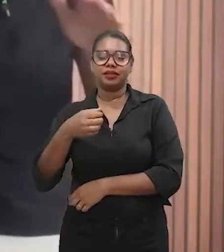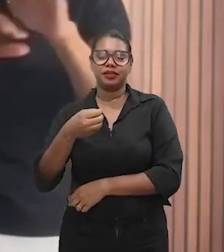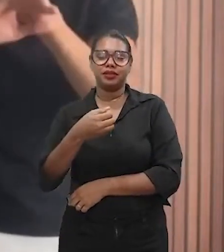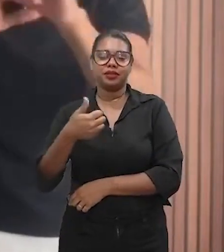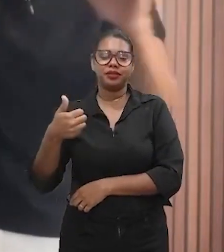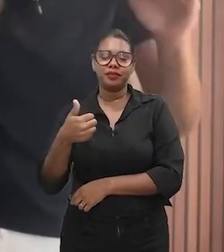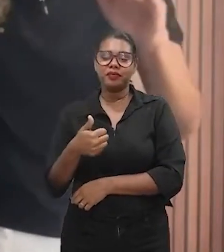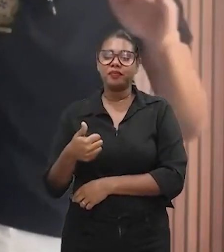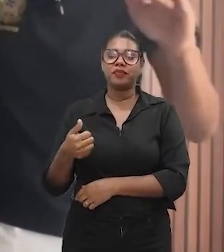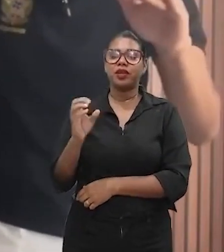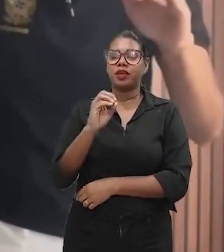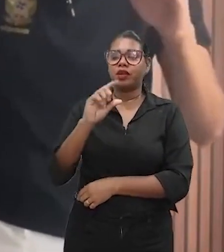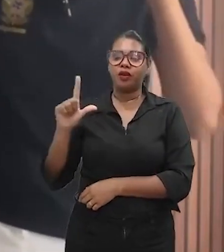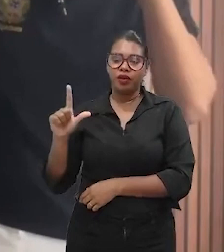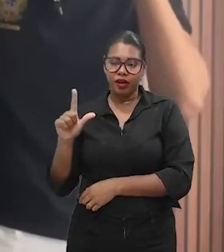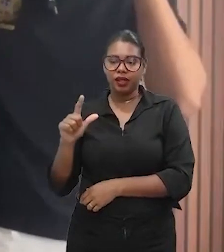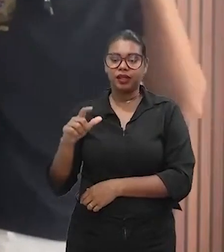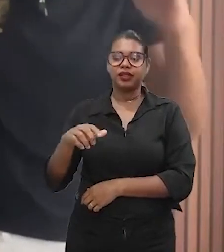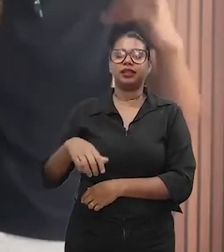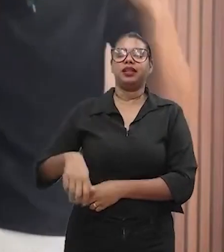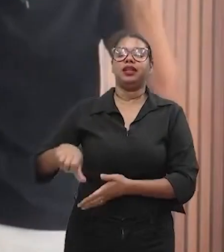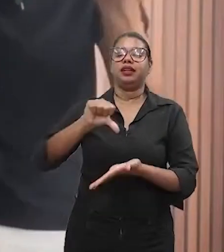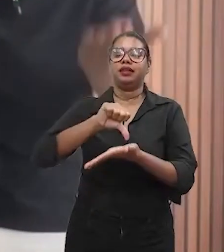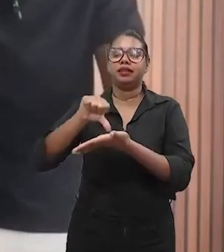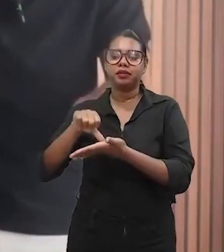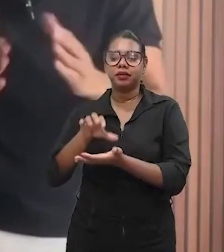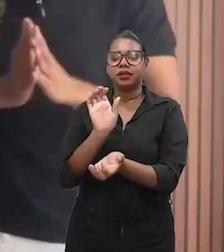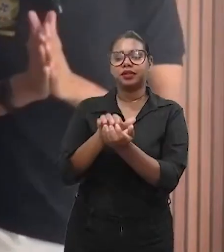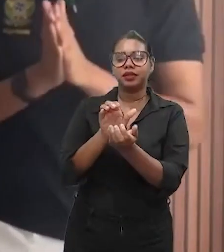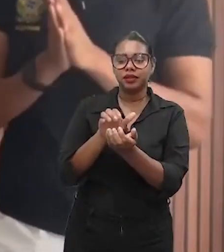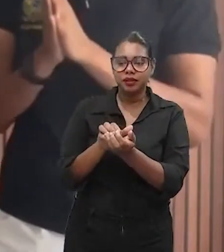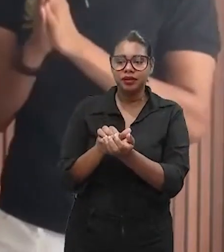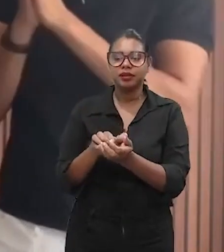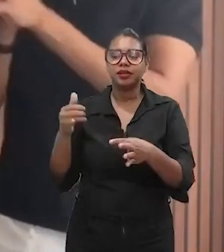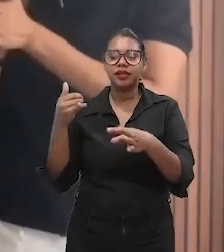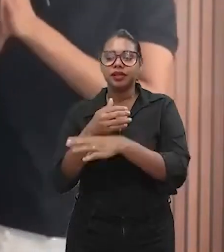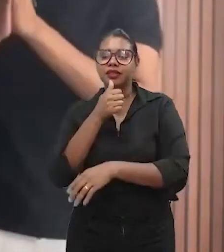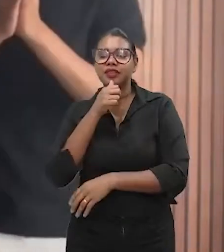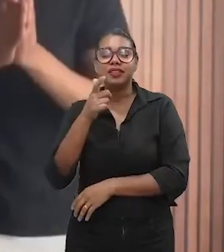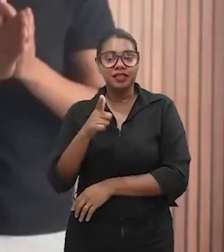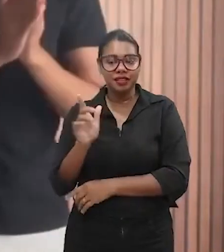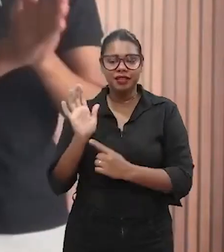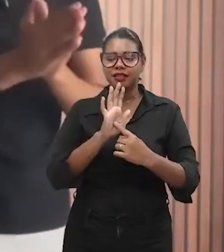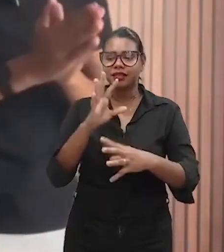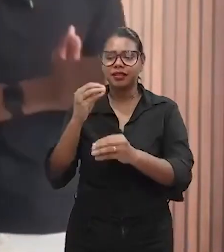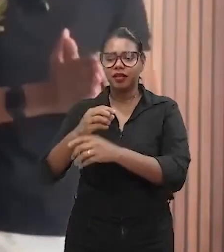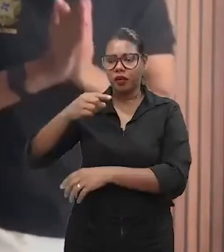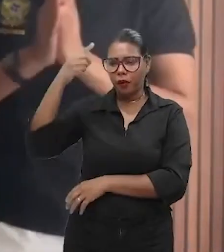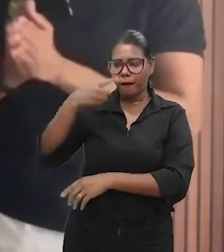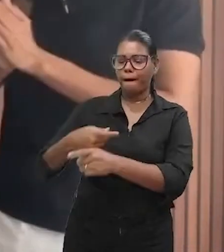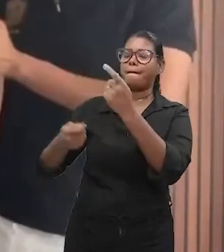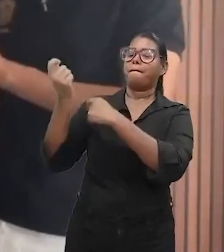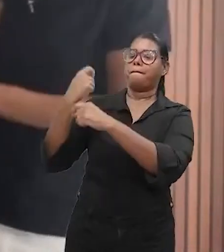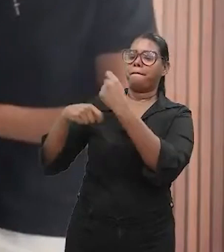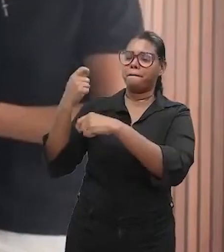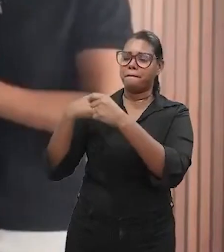Pernambuco. Recife ainda não era a capital de Pernambuco porque não tinha sido elevado à vila. Então, todo o comando administrativo, politicamente